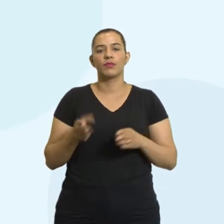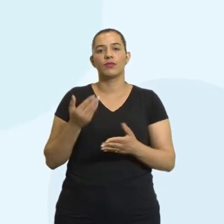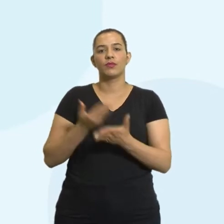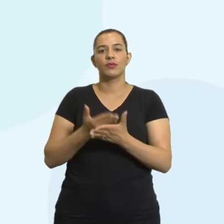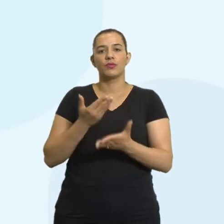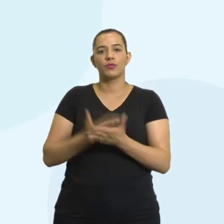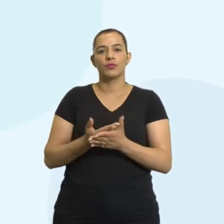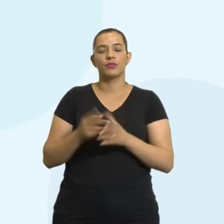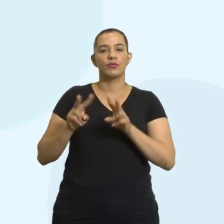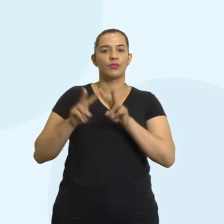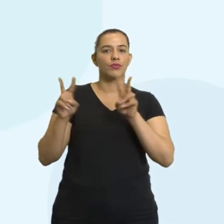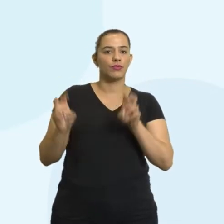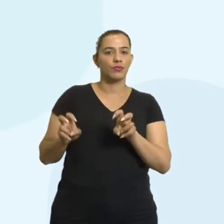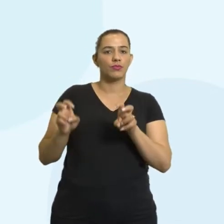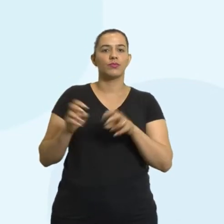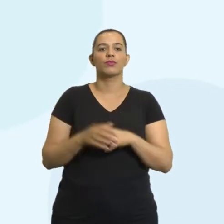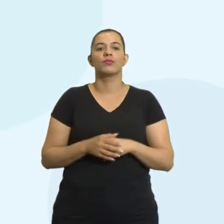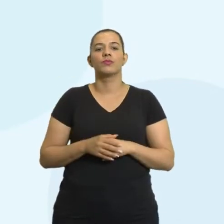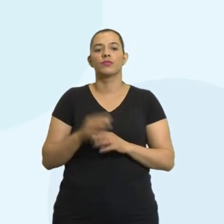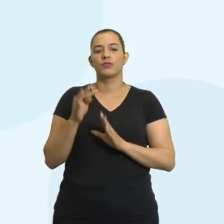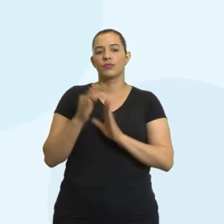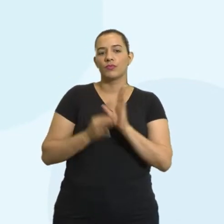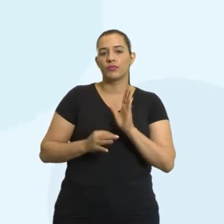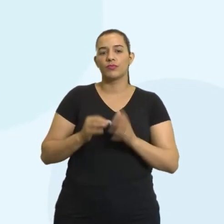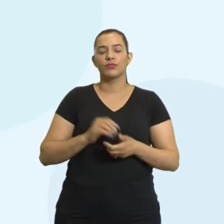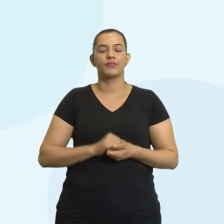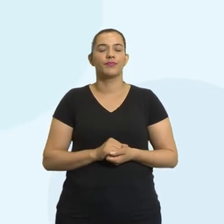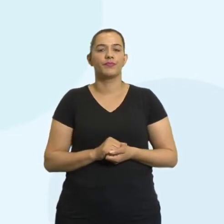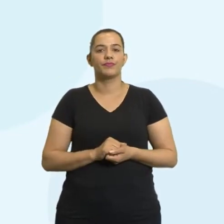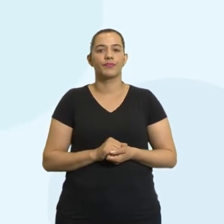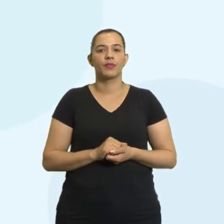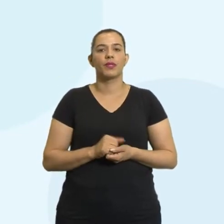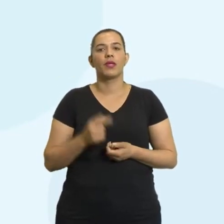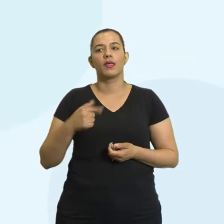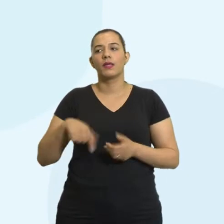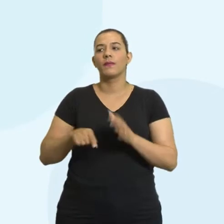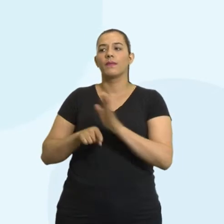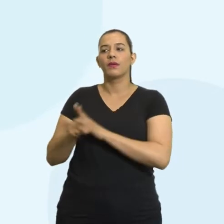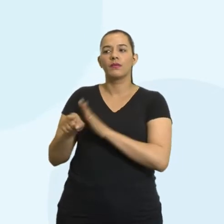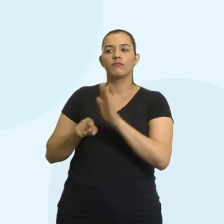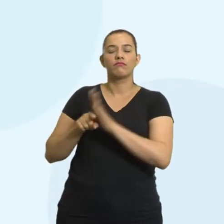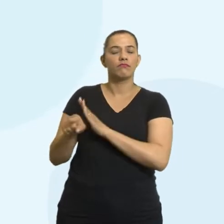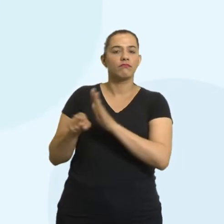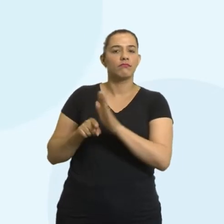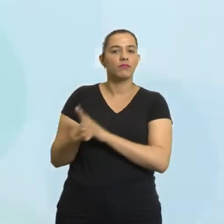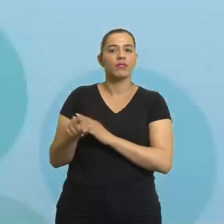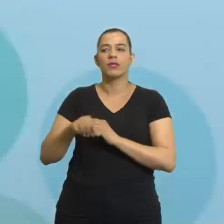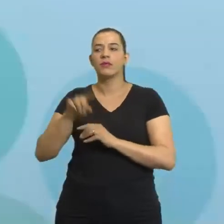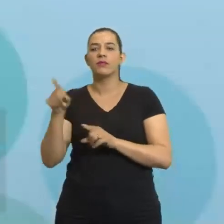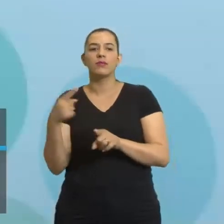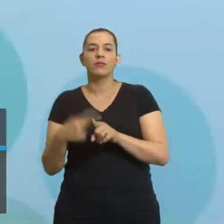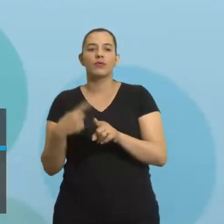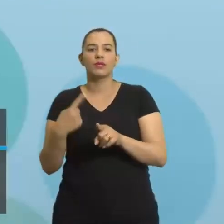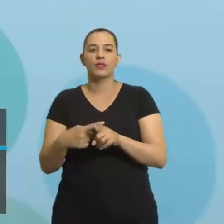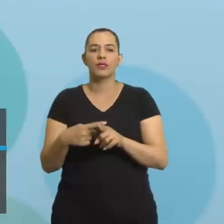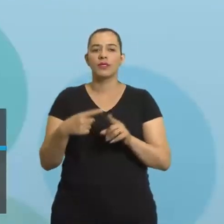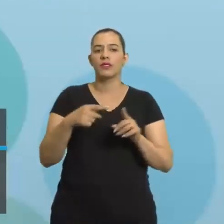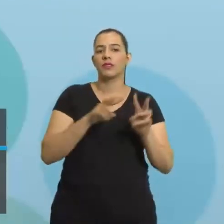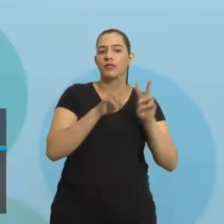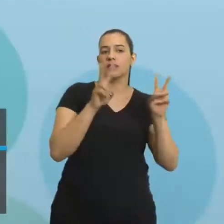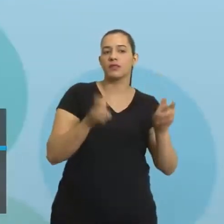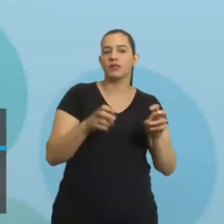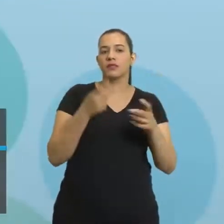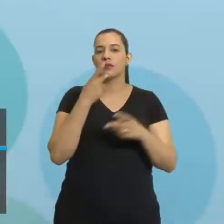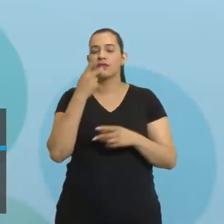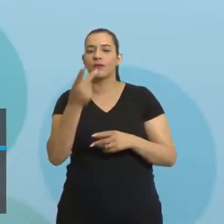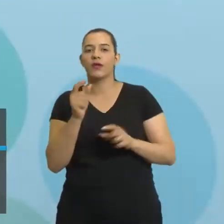um título, por exemplo, né? De um texto, e questionar os meninos e meninas do porquê, o que esse texto diz para